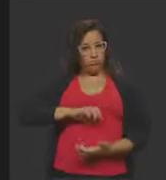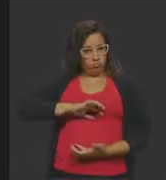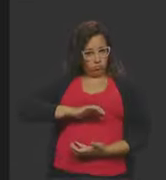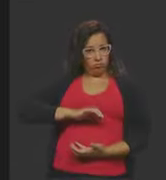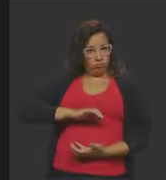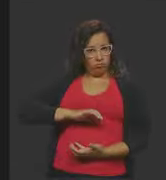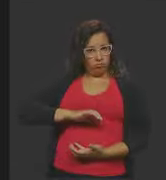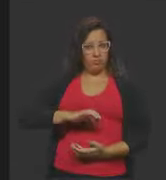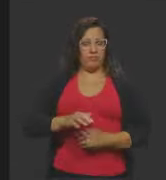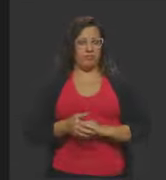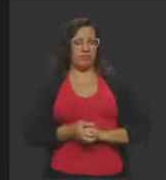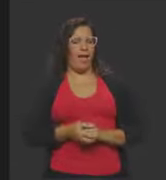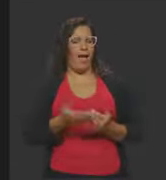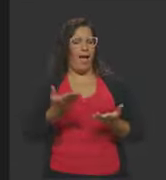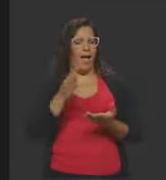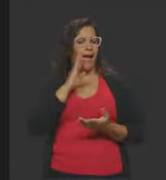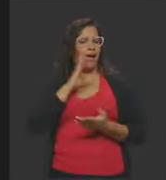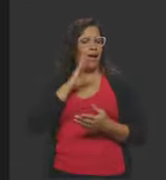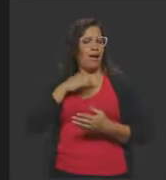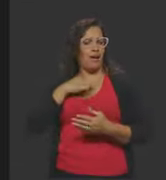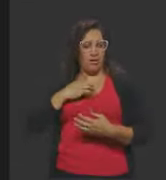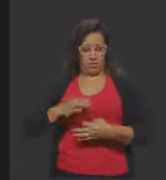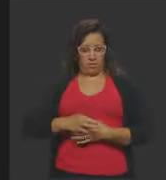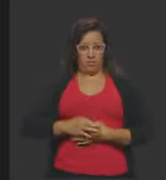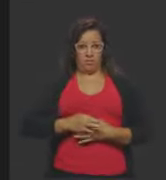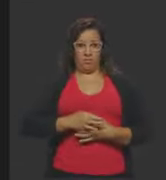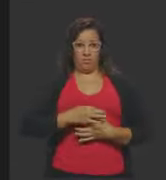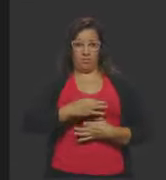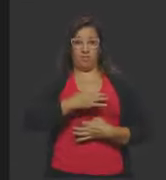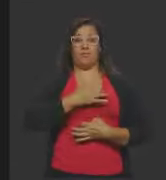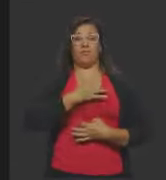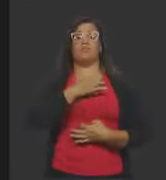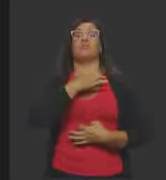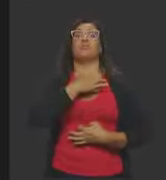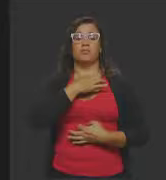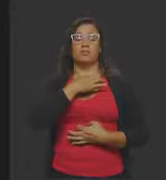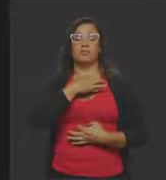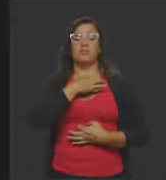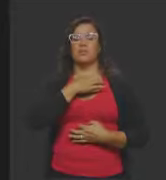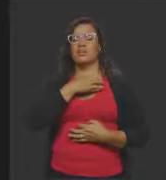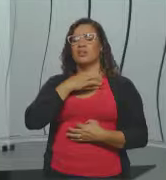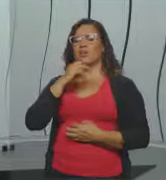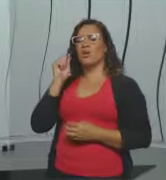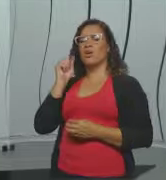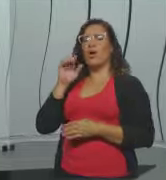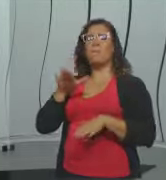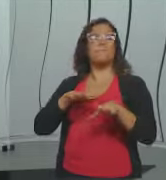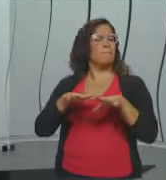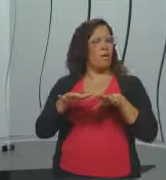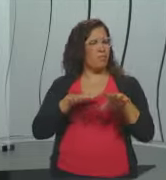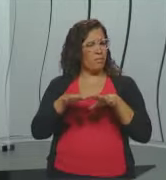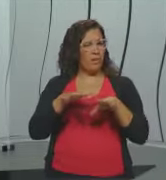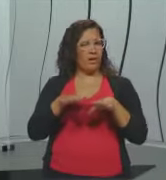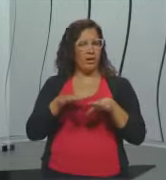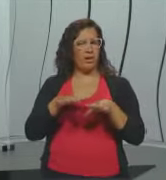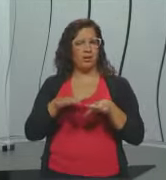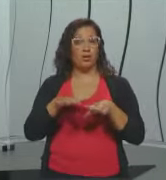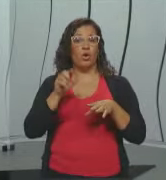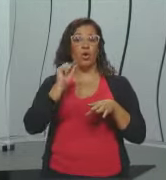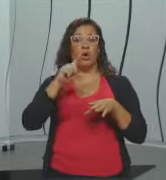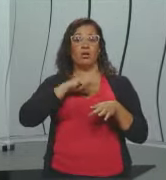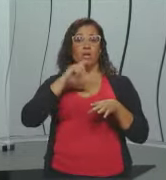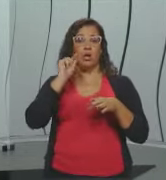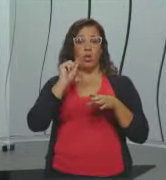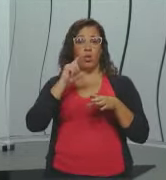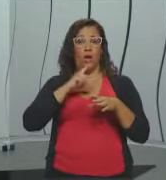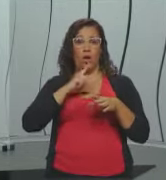Uma coisa interessante do esôfago são os movimentos peristálticos. O que são esses movimentos? São movimentos de